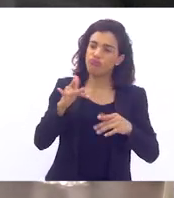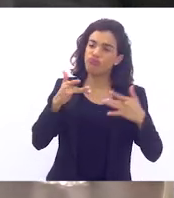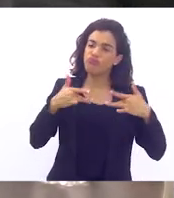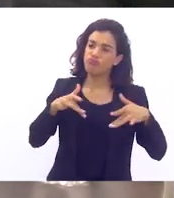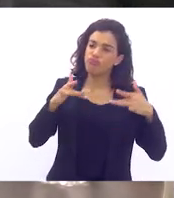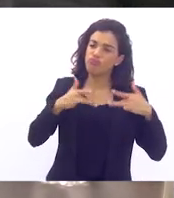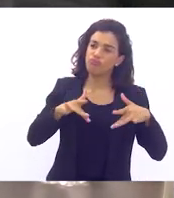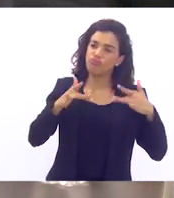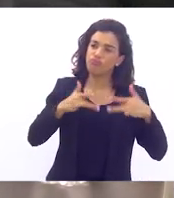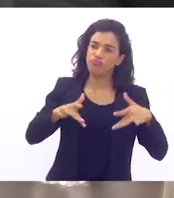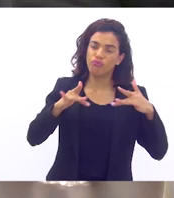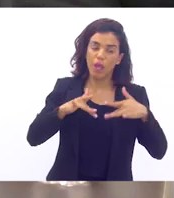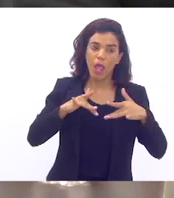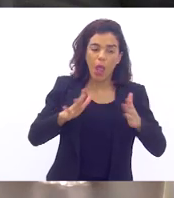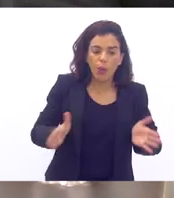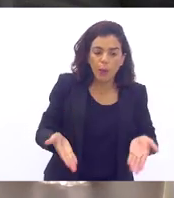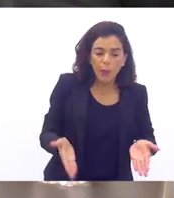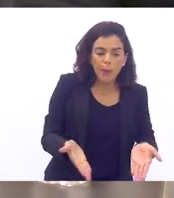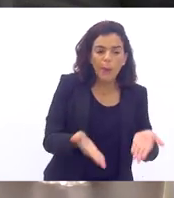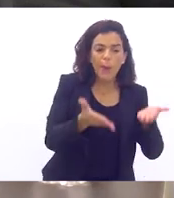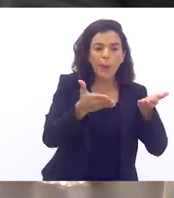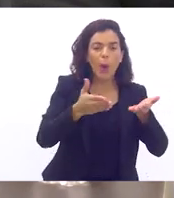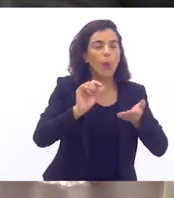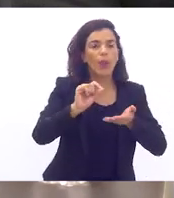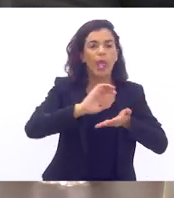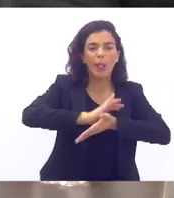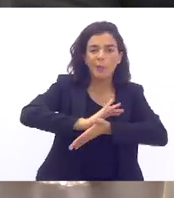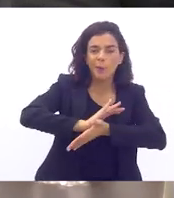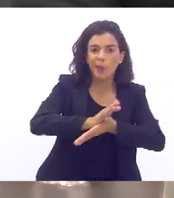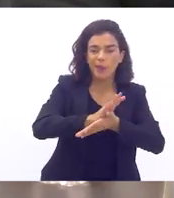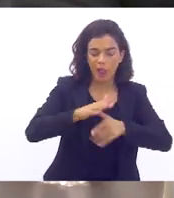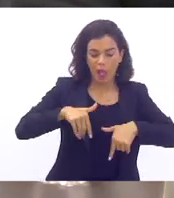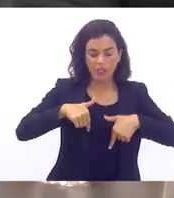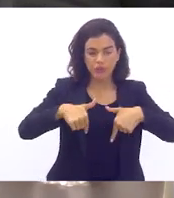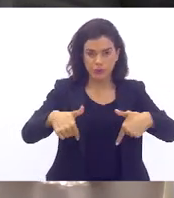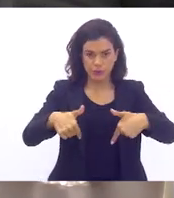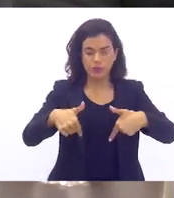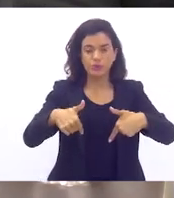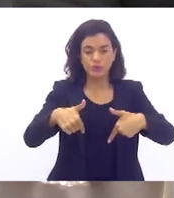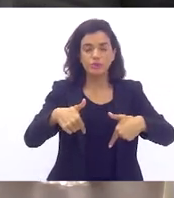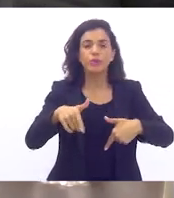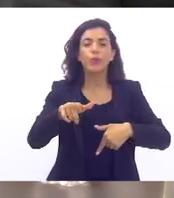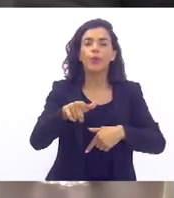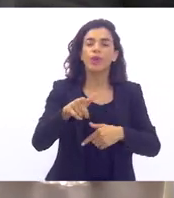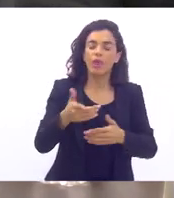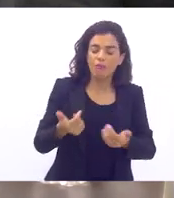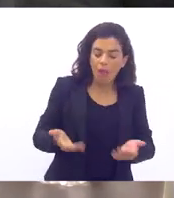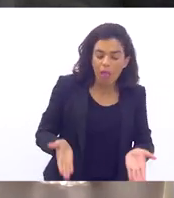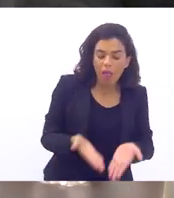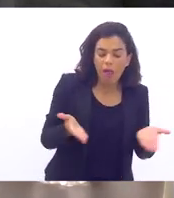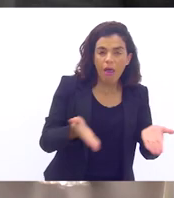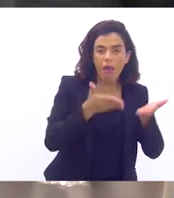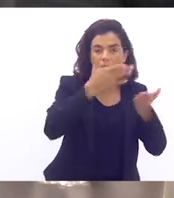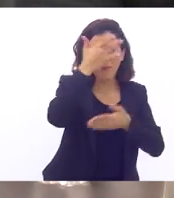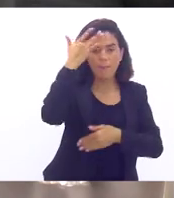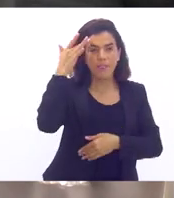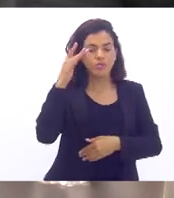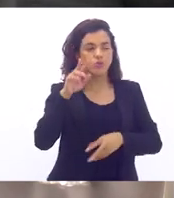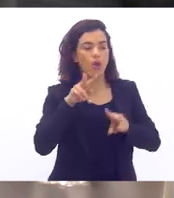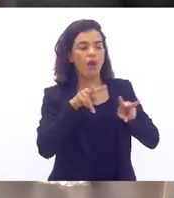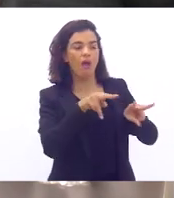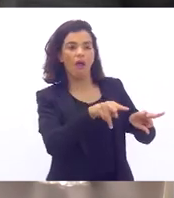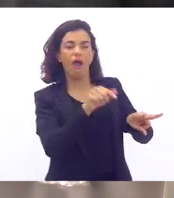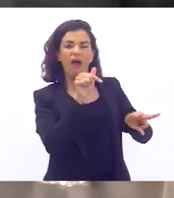o maior gerador do preconceito atitudinal o que faz com que as pessoas sejam vistas